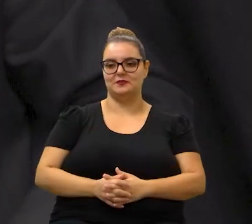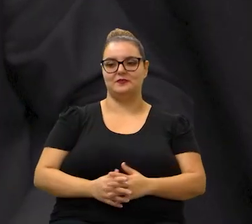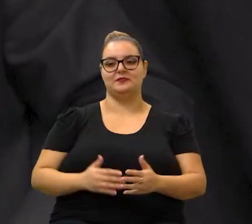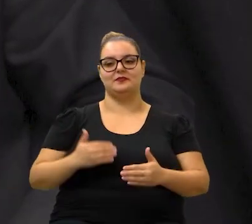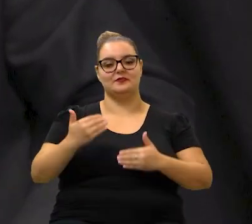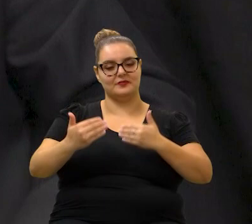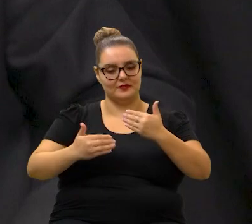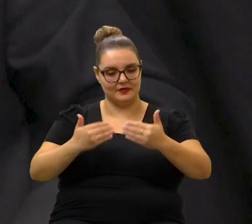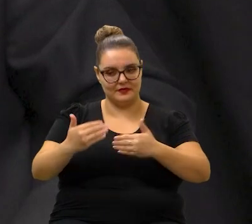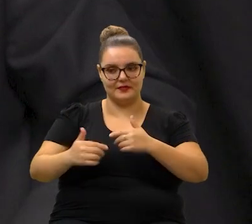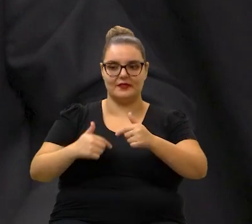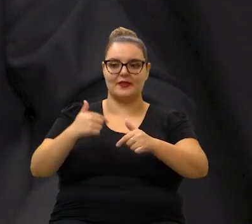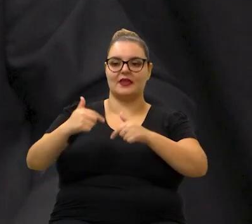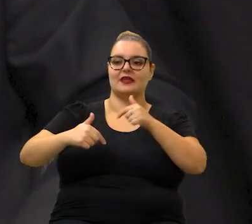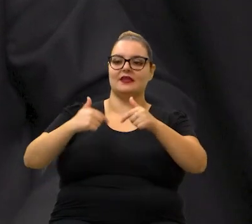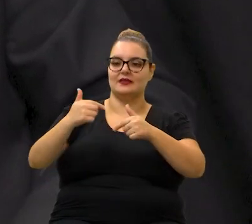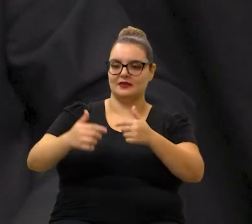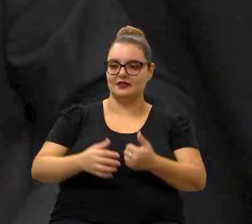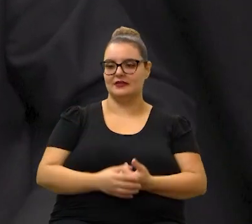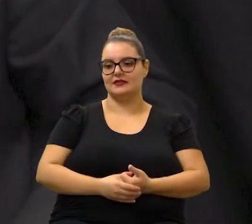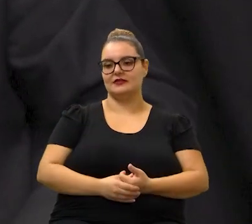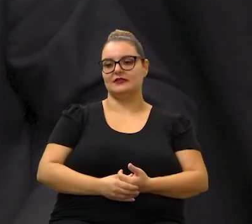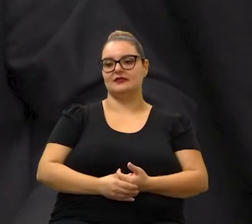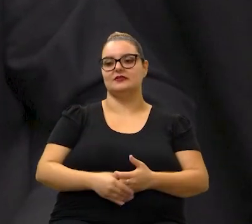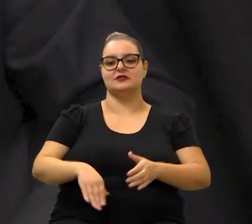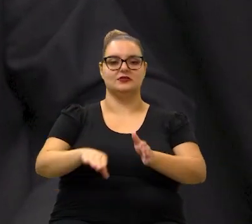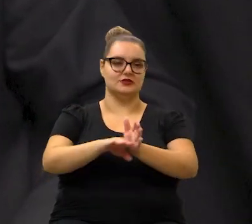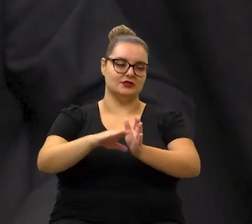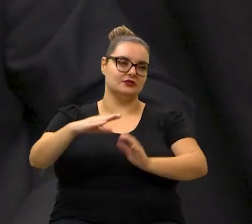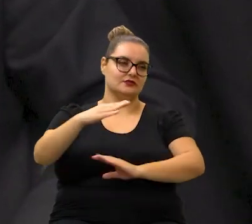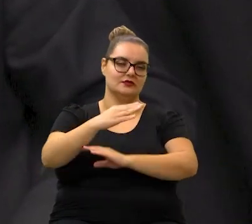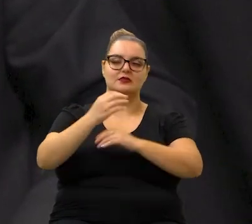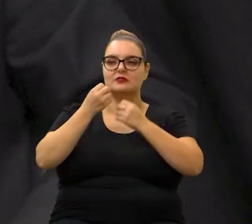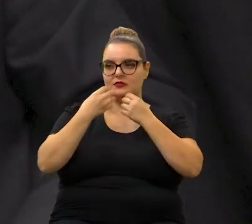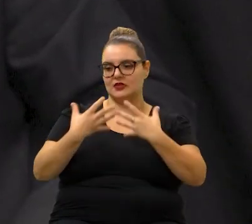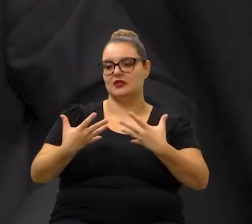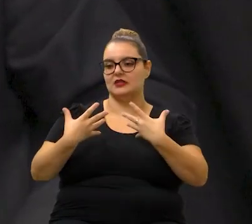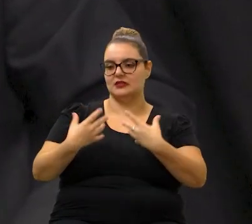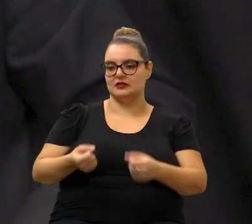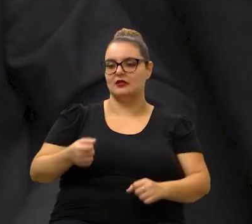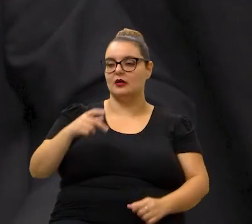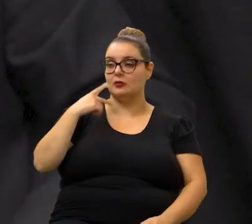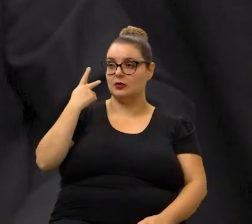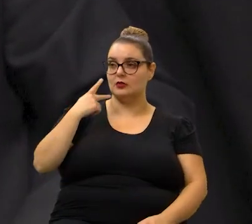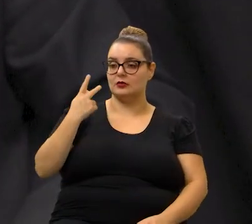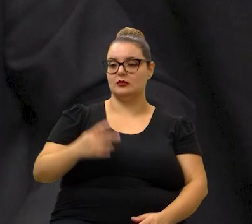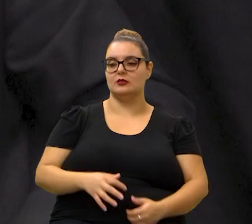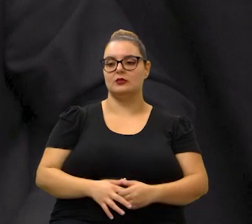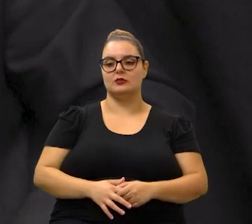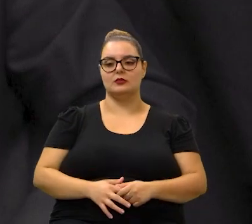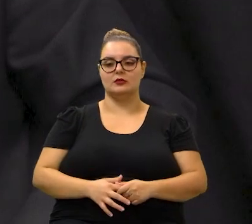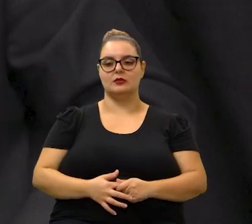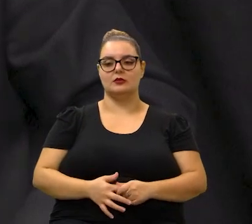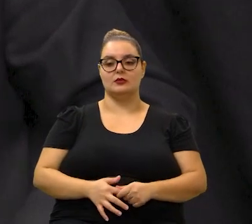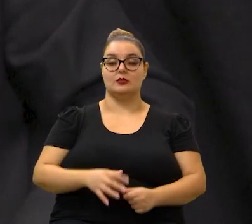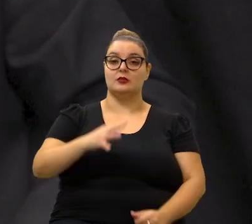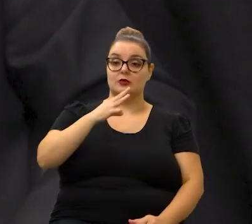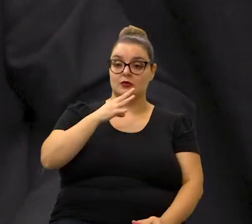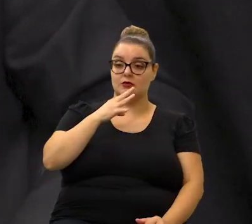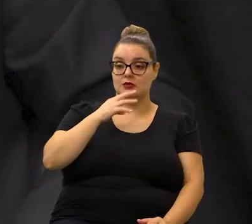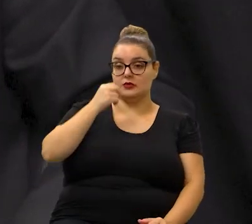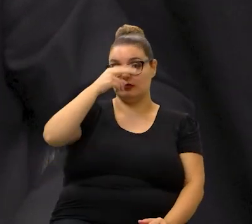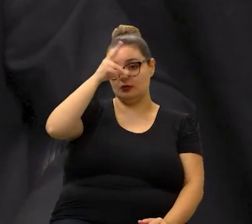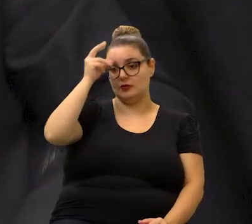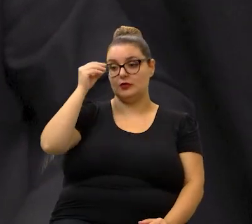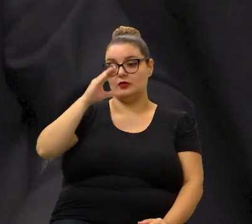gente foi né Trabalhando eu cheguei na Câmara fui muito bem recebido pelos vereadores conheci na época também o